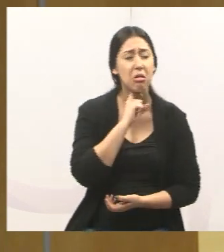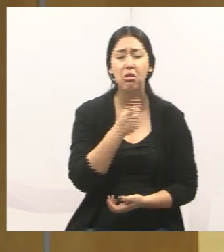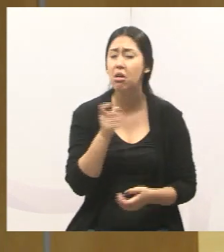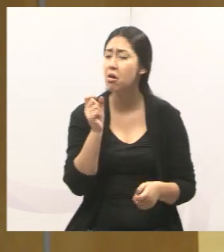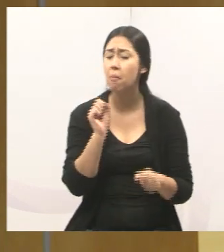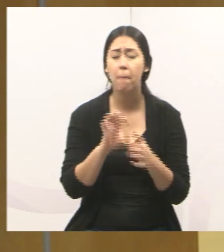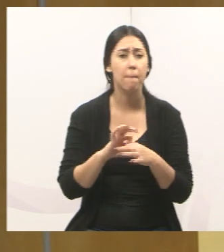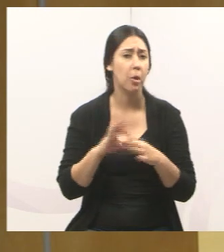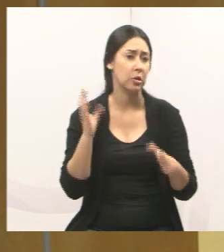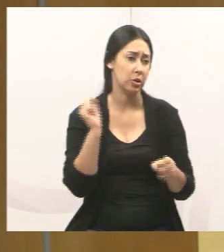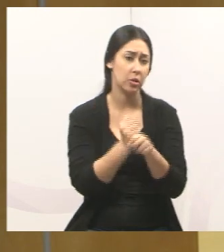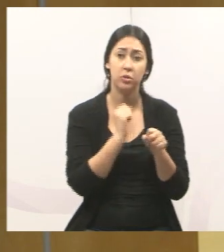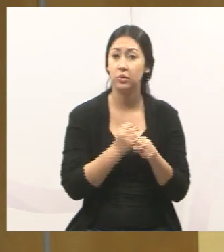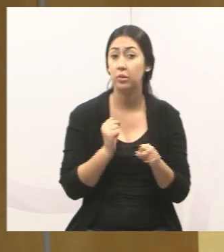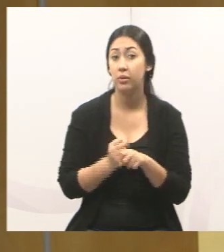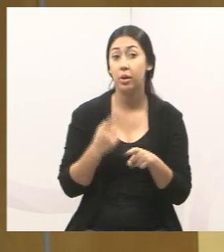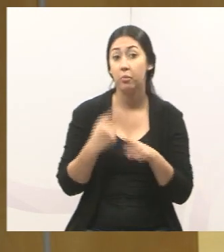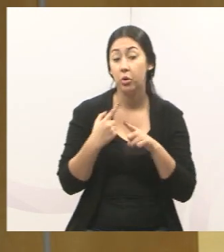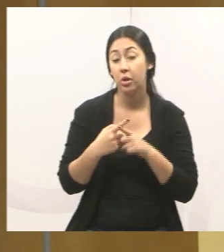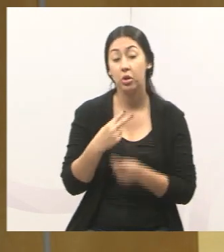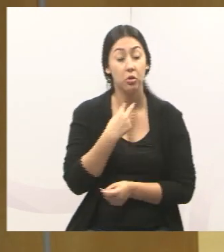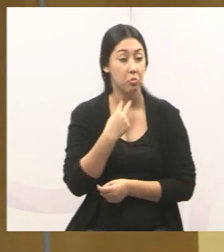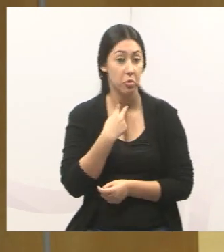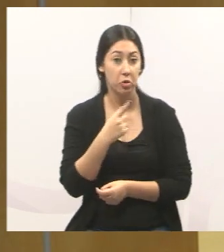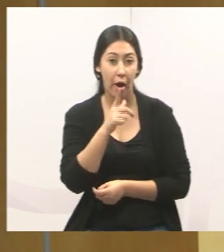mais, porque não podia se jogar o esgoto